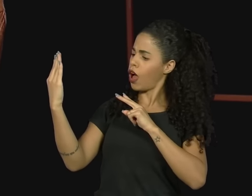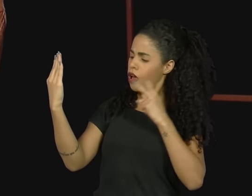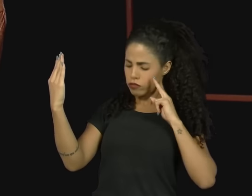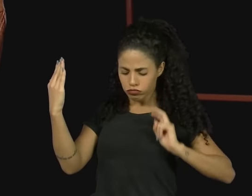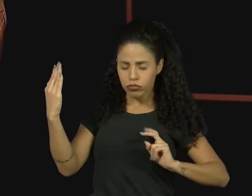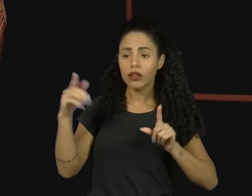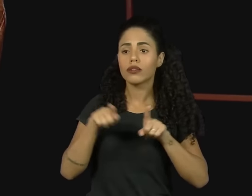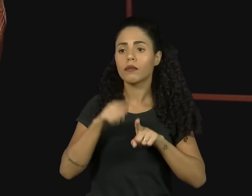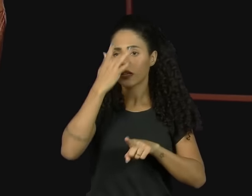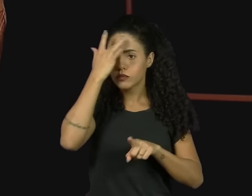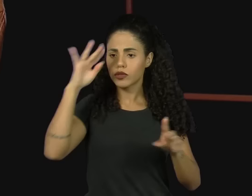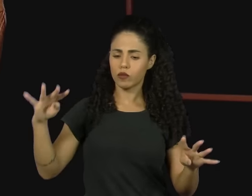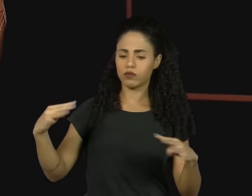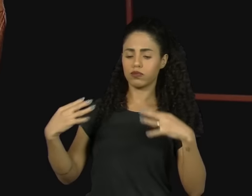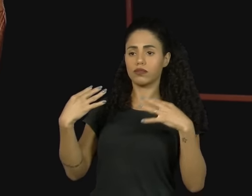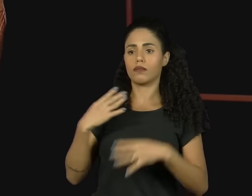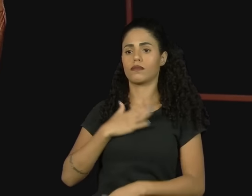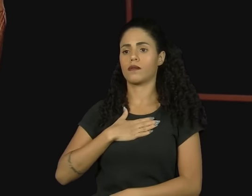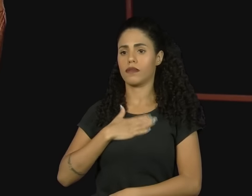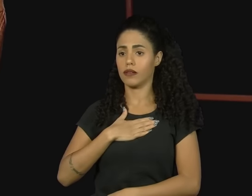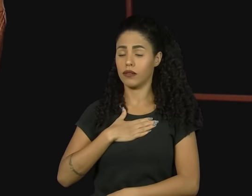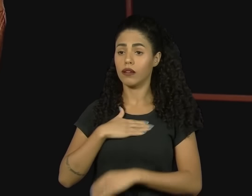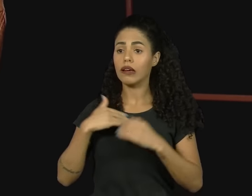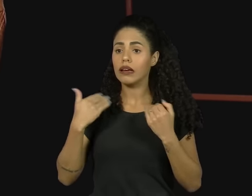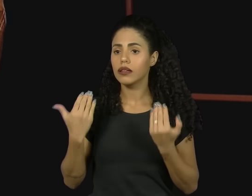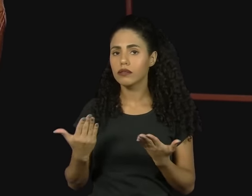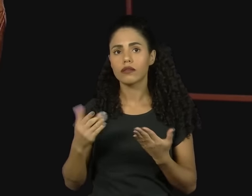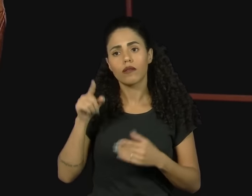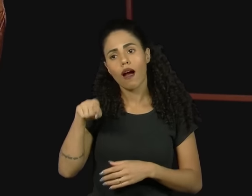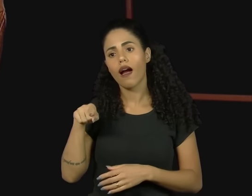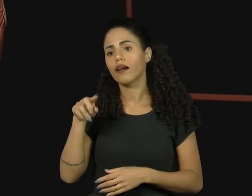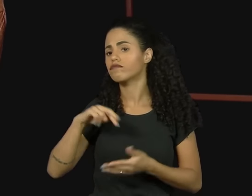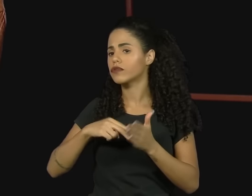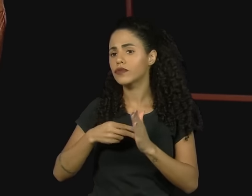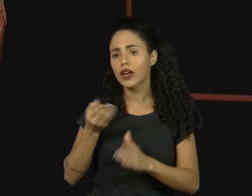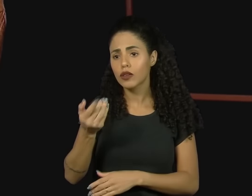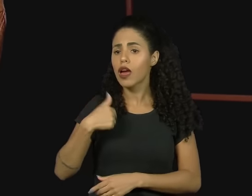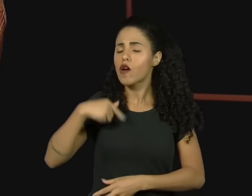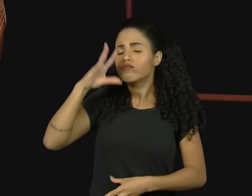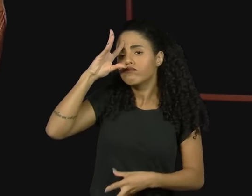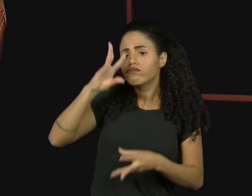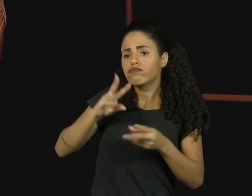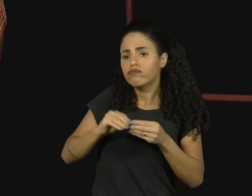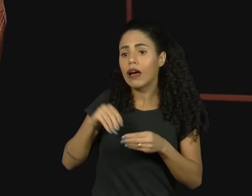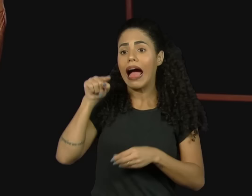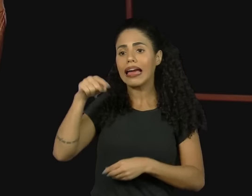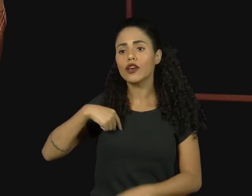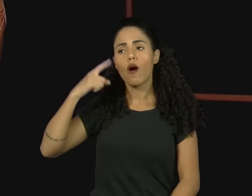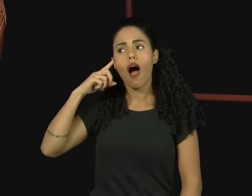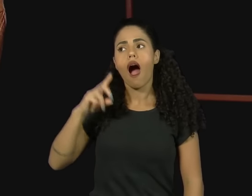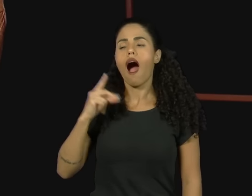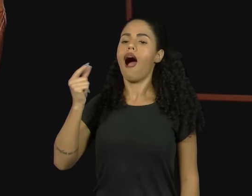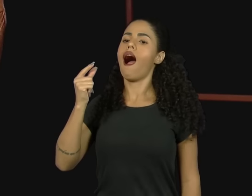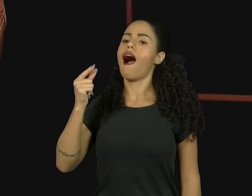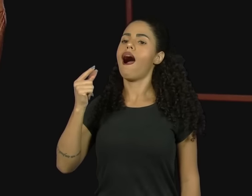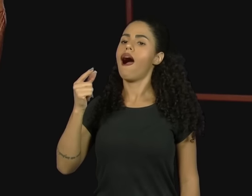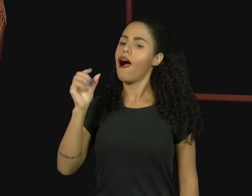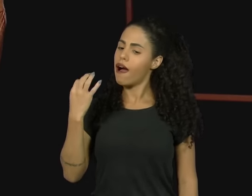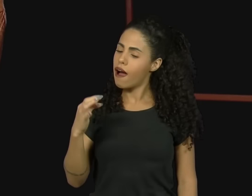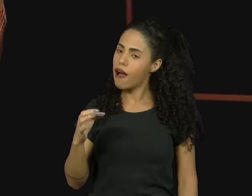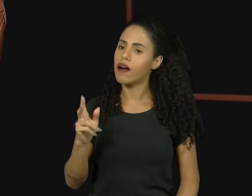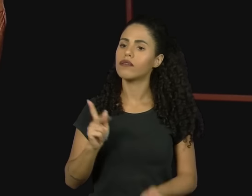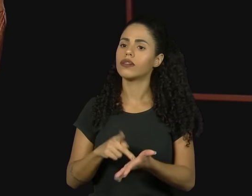veem, né? Então, de uma época, é isso. Então eu entendi, e foi aí que eu comecei realmente